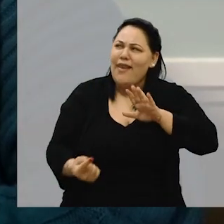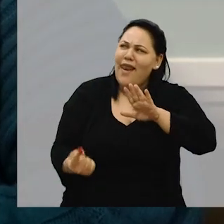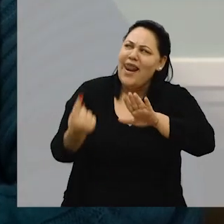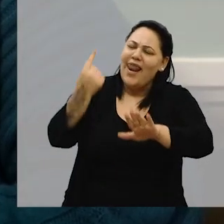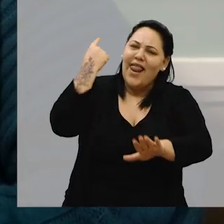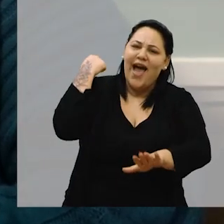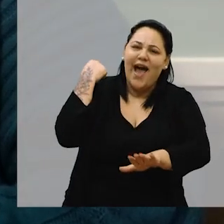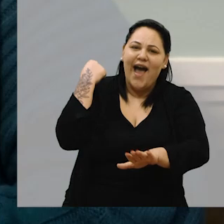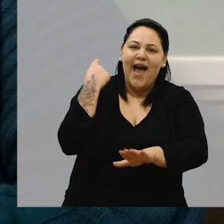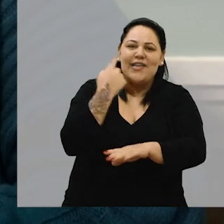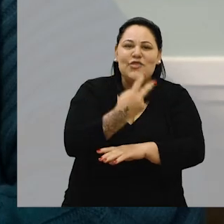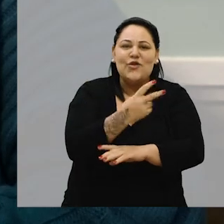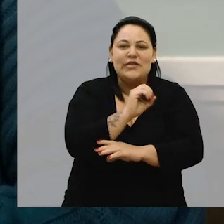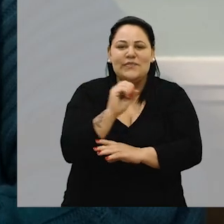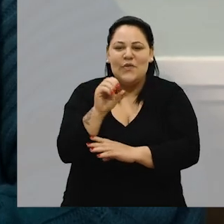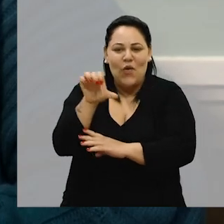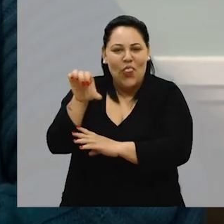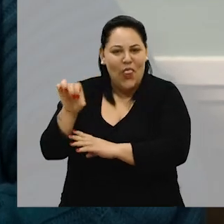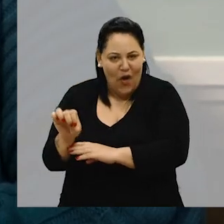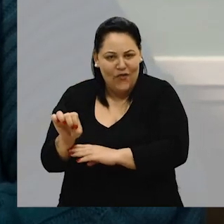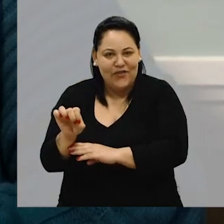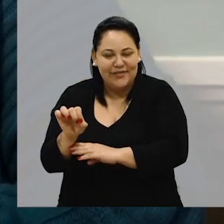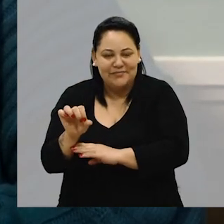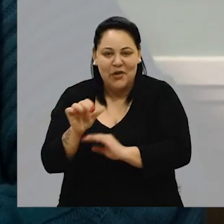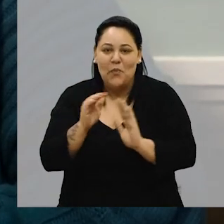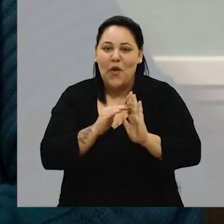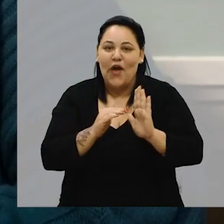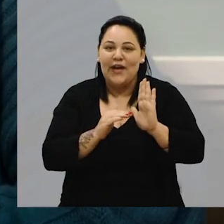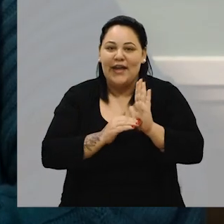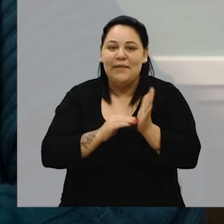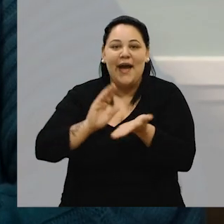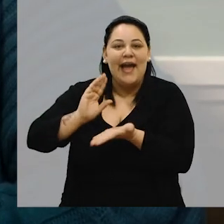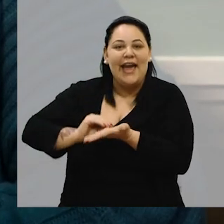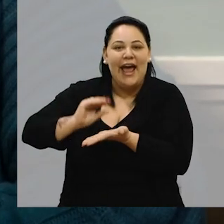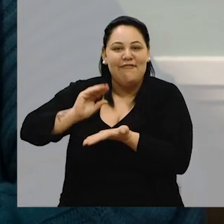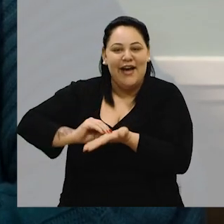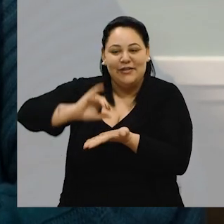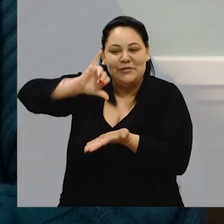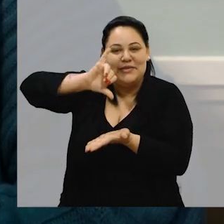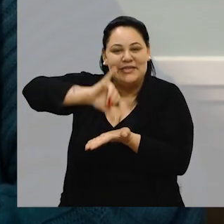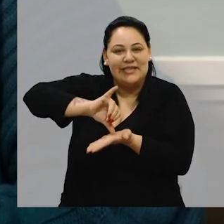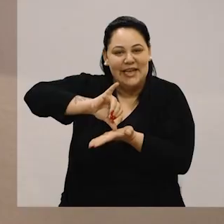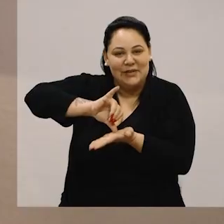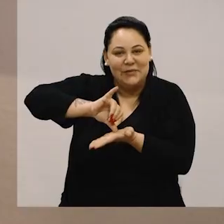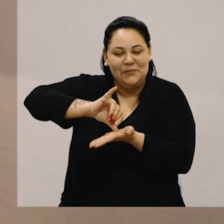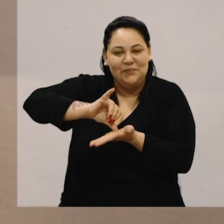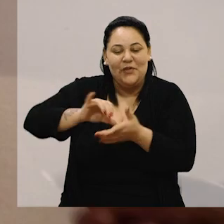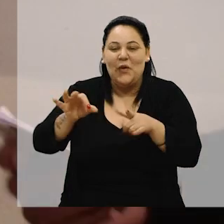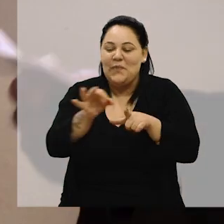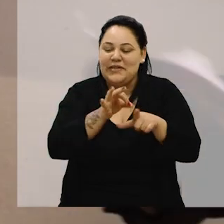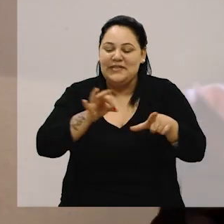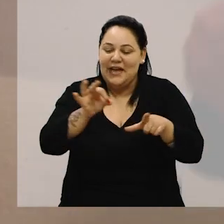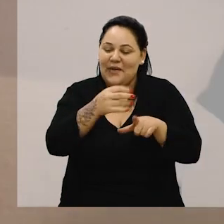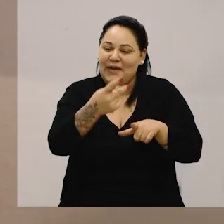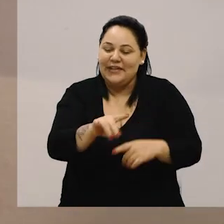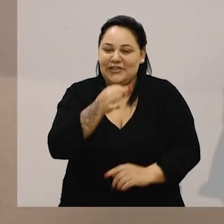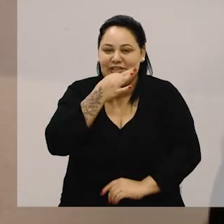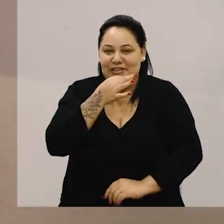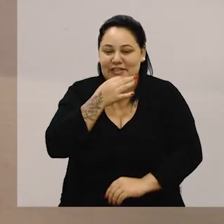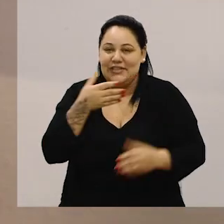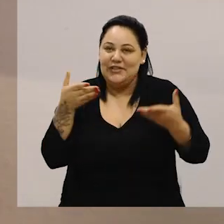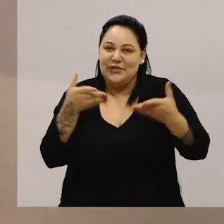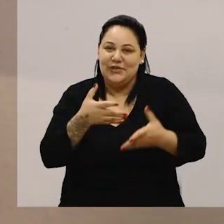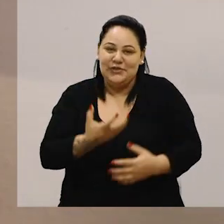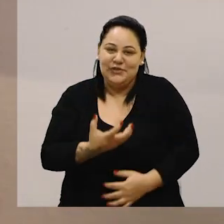de 2009. O programa, então, gravado em um centro comercial aqui da cidade, e hoje também de forma itinerante